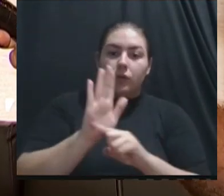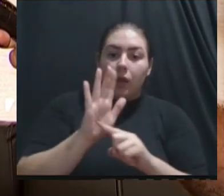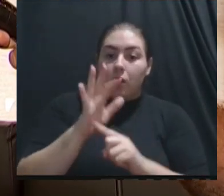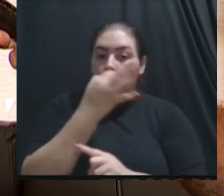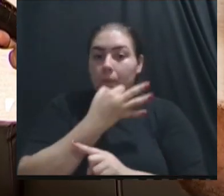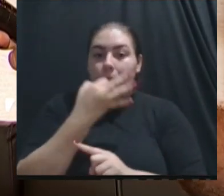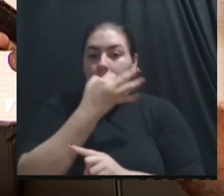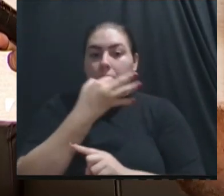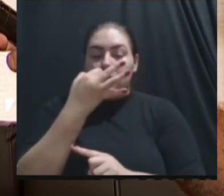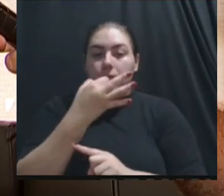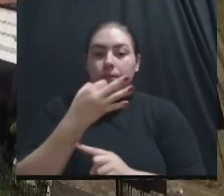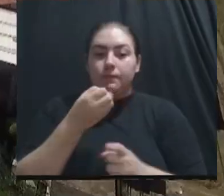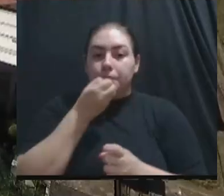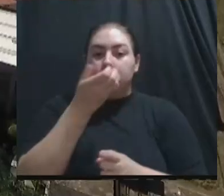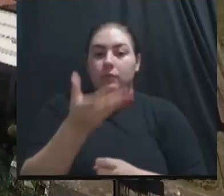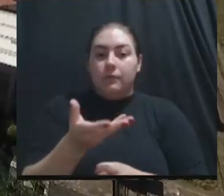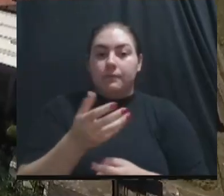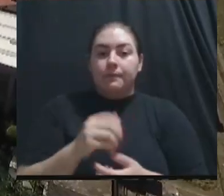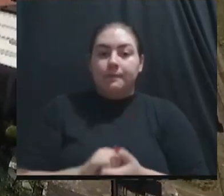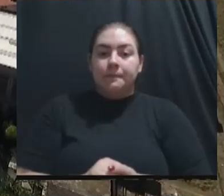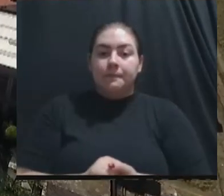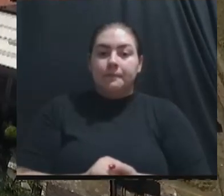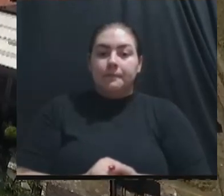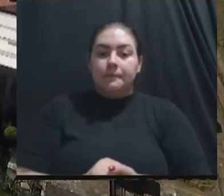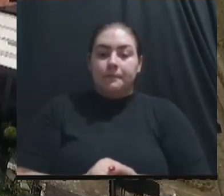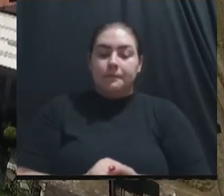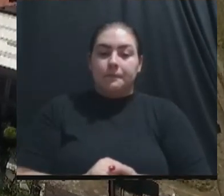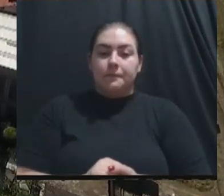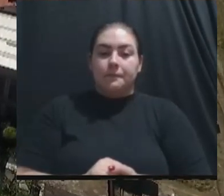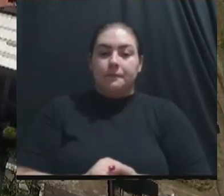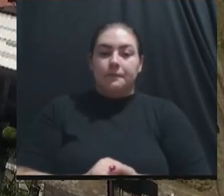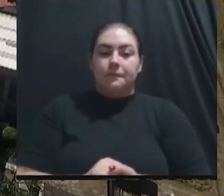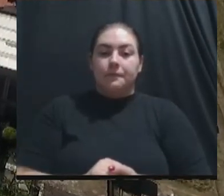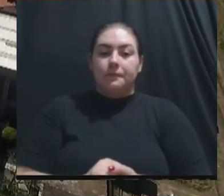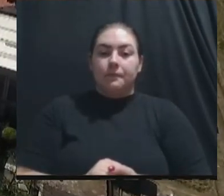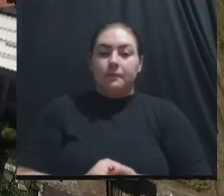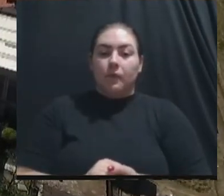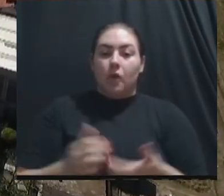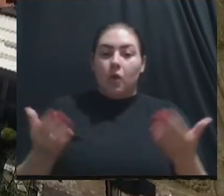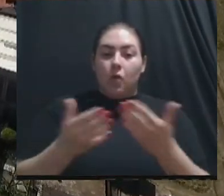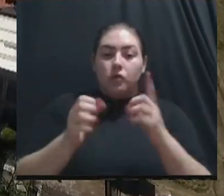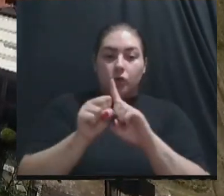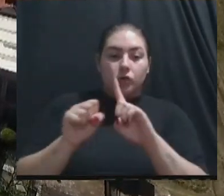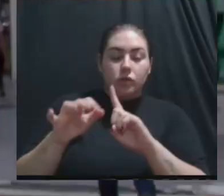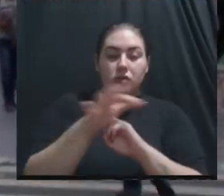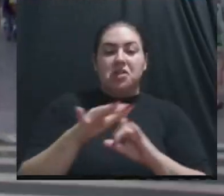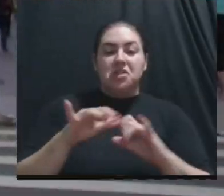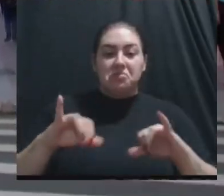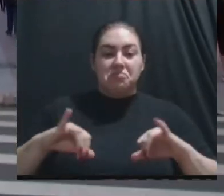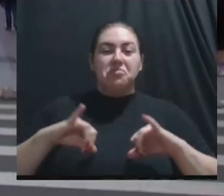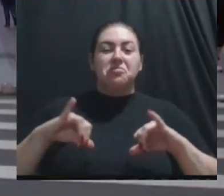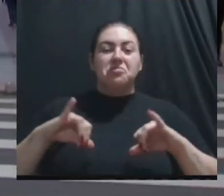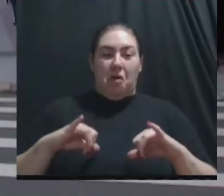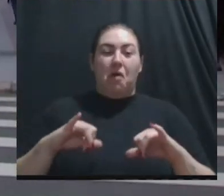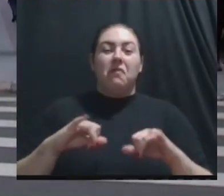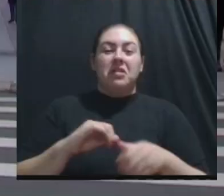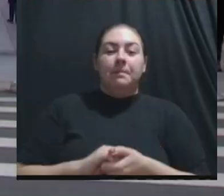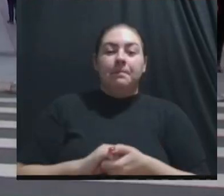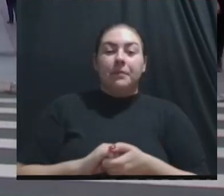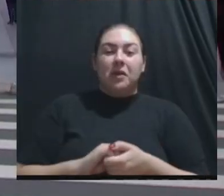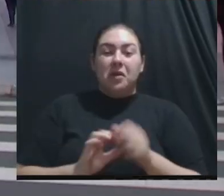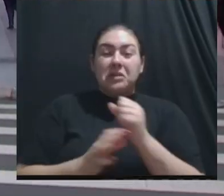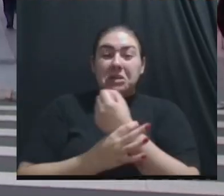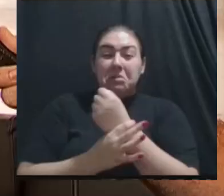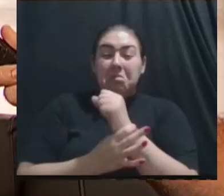de elaboração de uma minuta de lei. Hoje a população sofre com a falta de segurança na região central, tema que